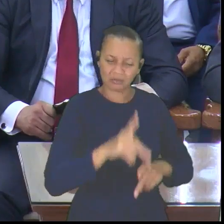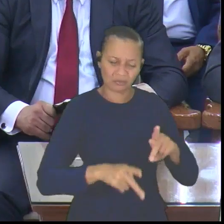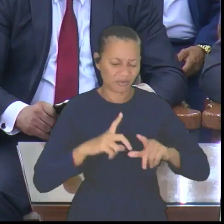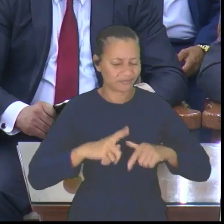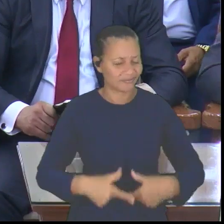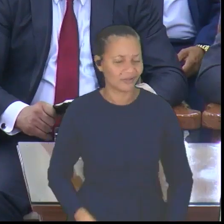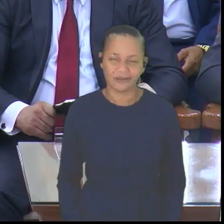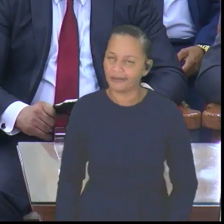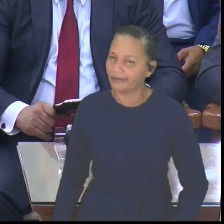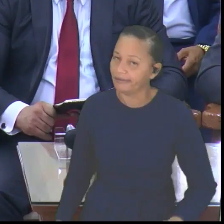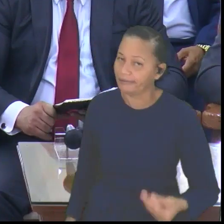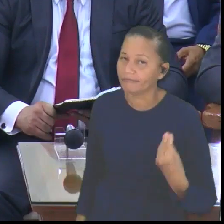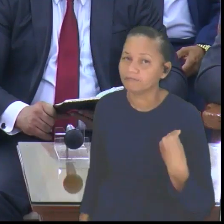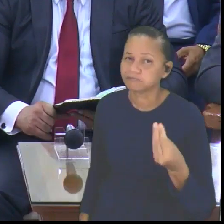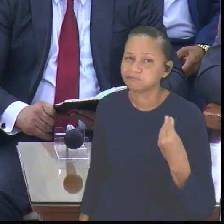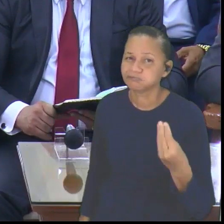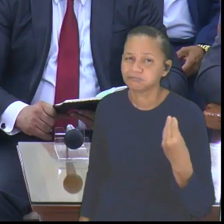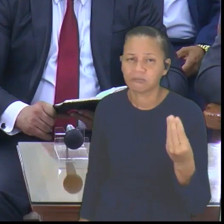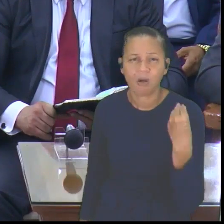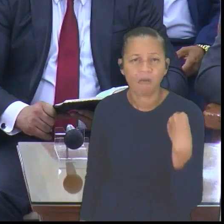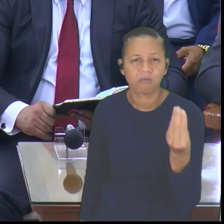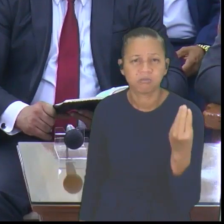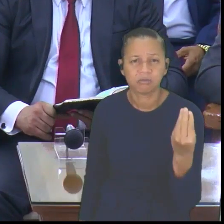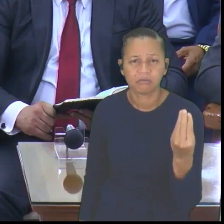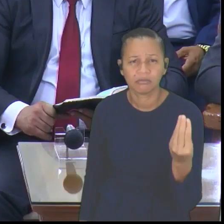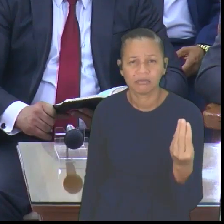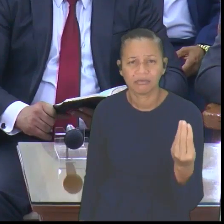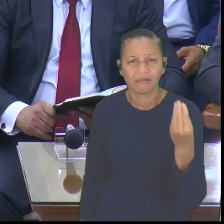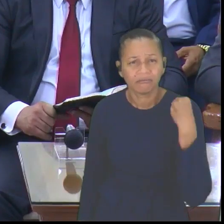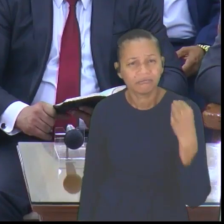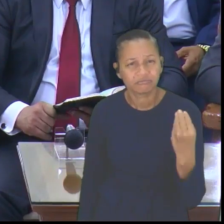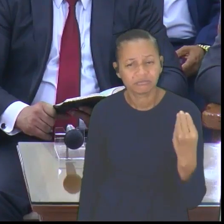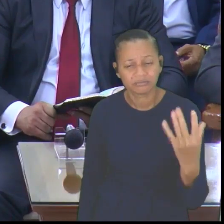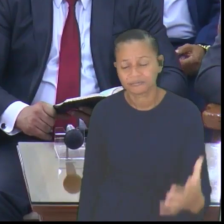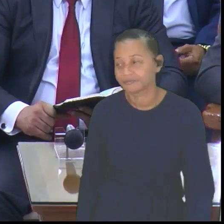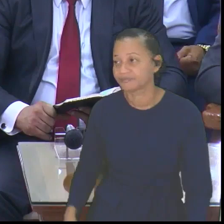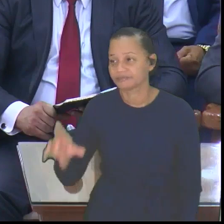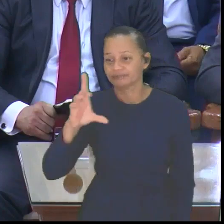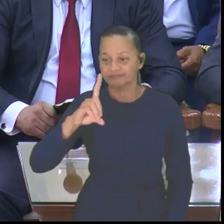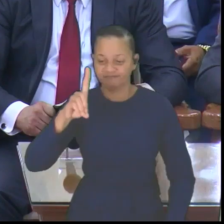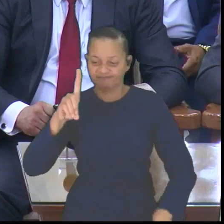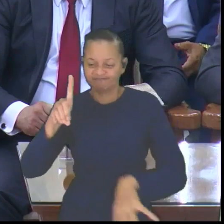prestou não. Aleluia. Aí Deus ouviu.